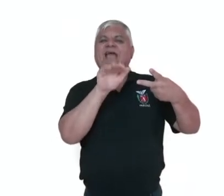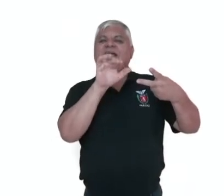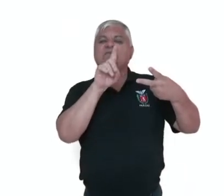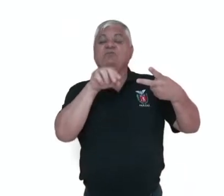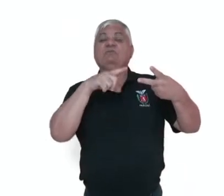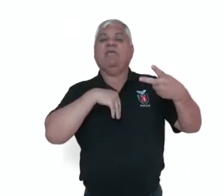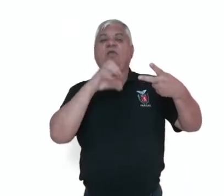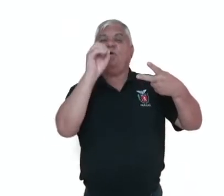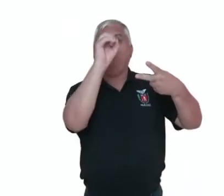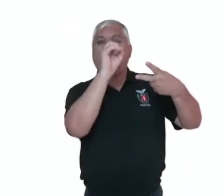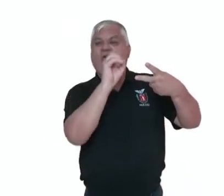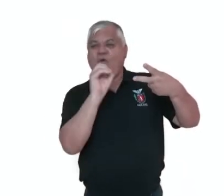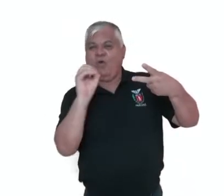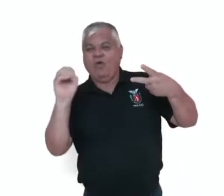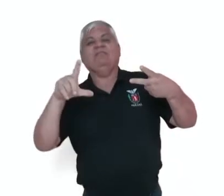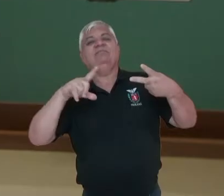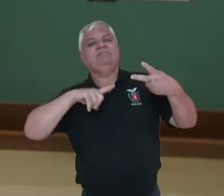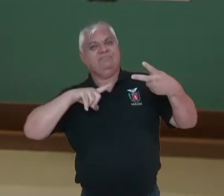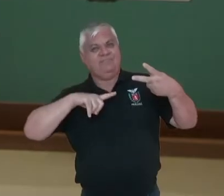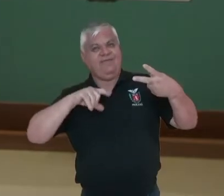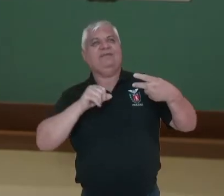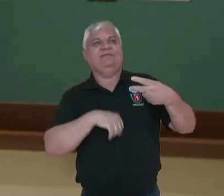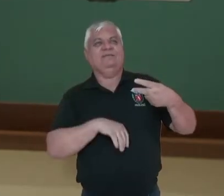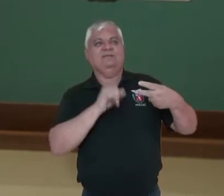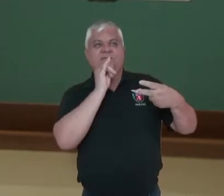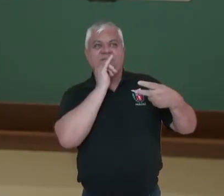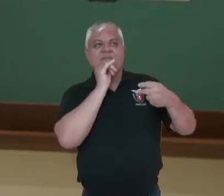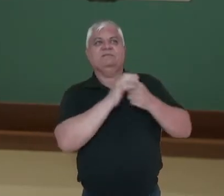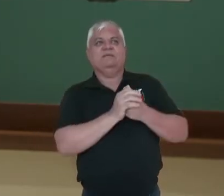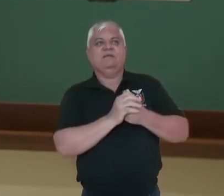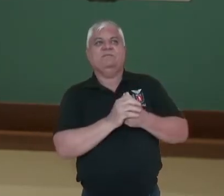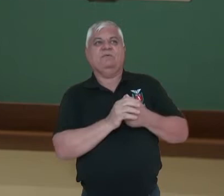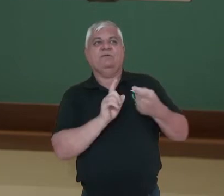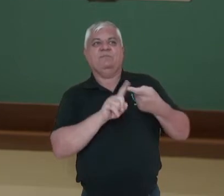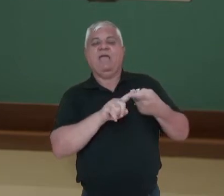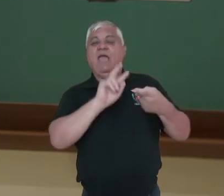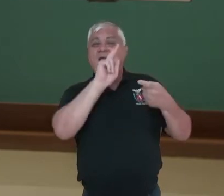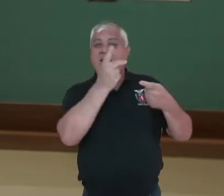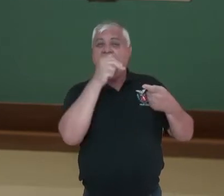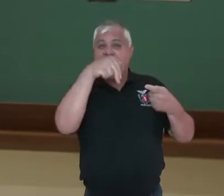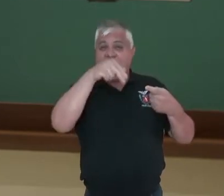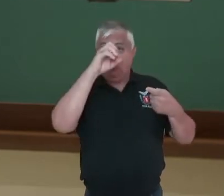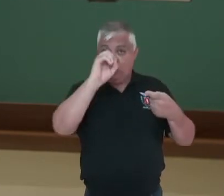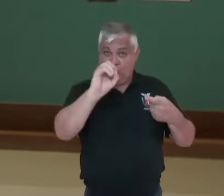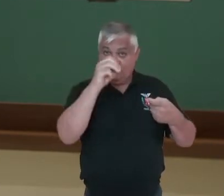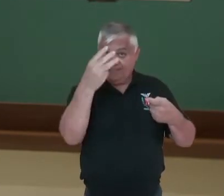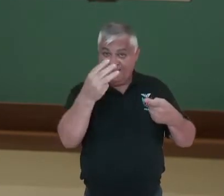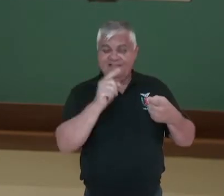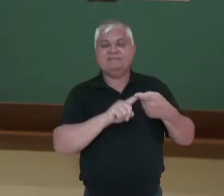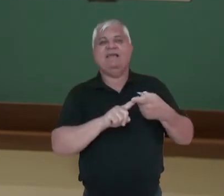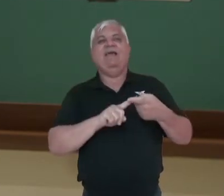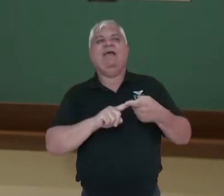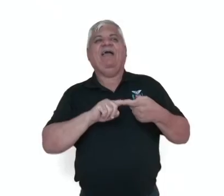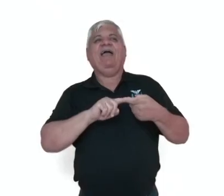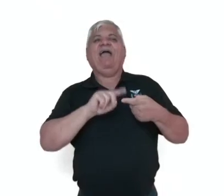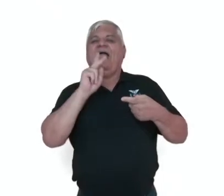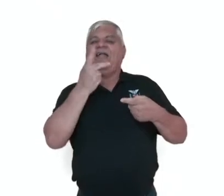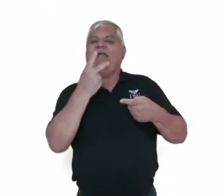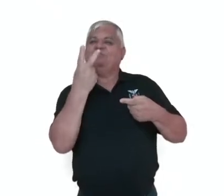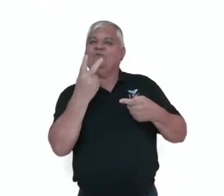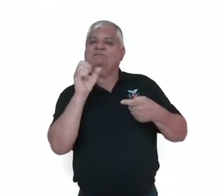apresentam o oxigênio na fórmula, né? Pelo menos um oxigênio. Então a gente vai ter lá o HNO3,